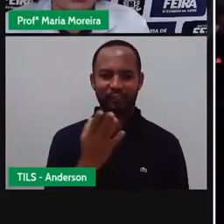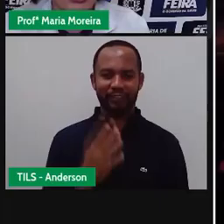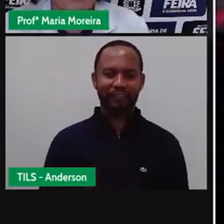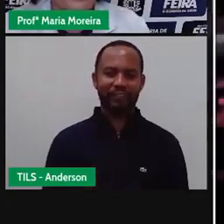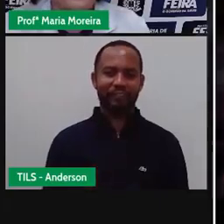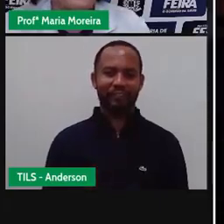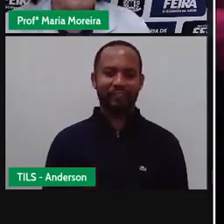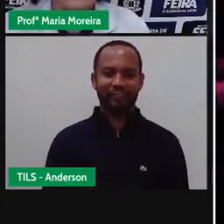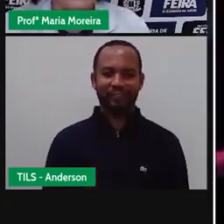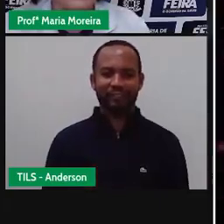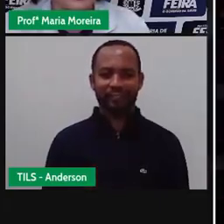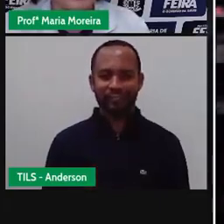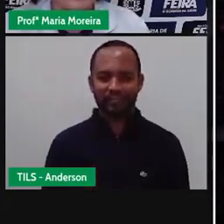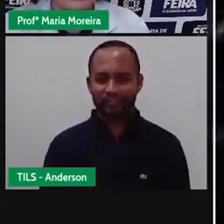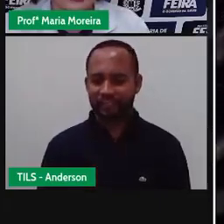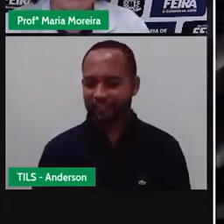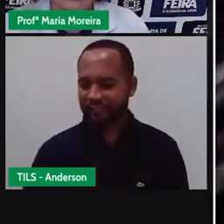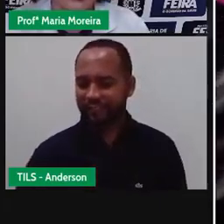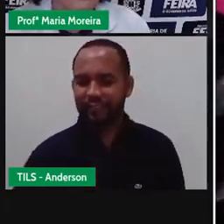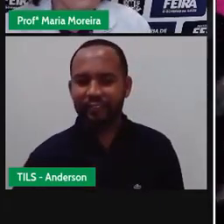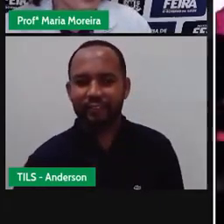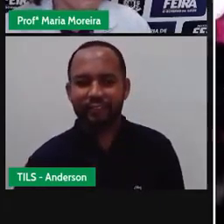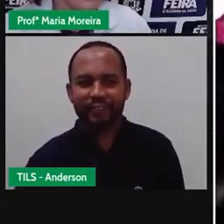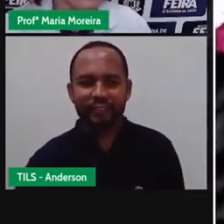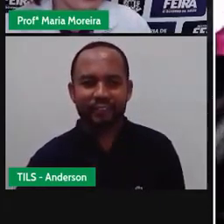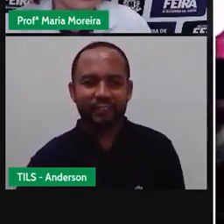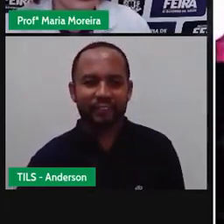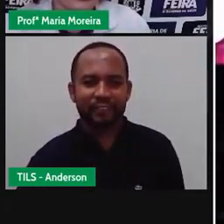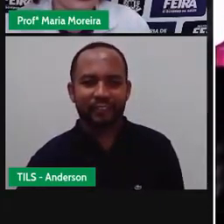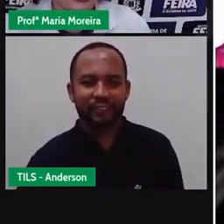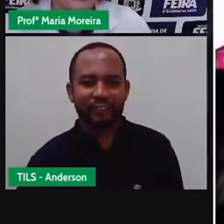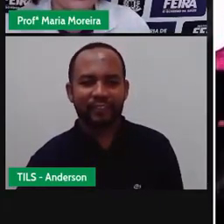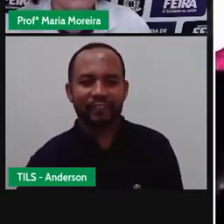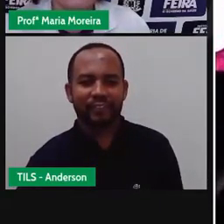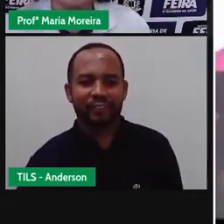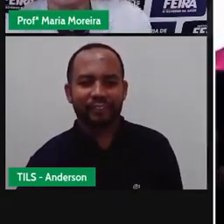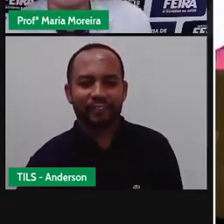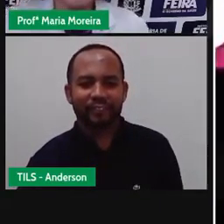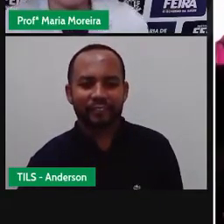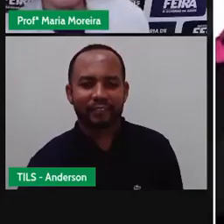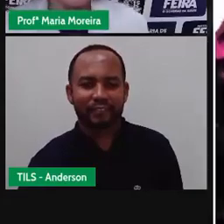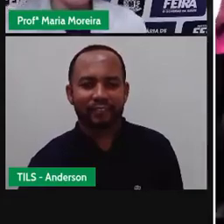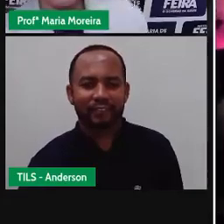Vamos deixar passar essa apresentação inicial aqui. Parabéns para a gente, né, Anderson?